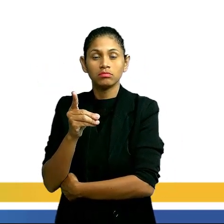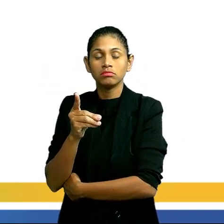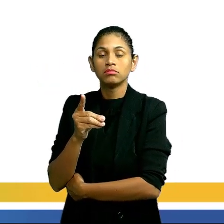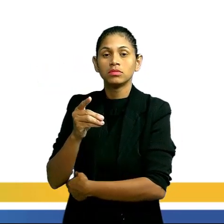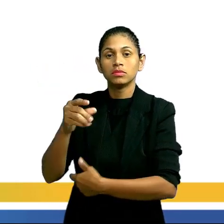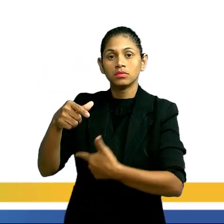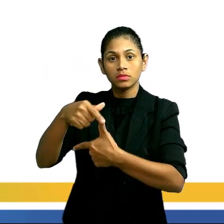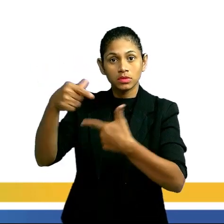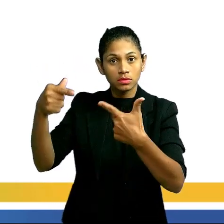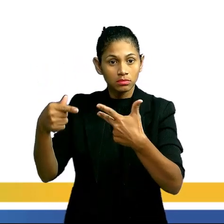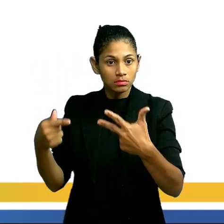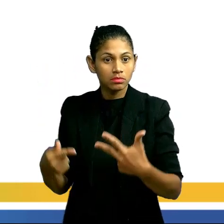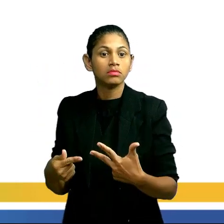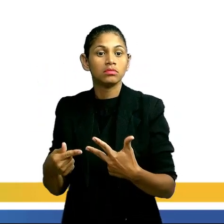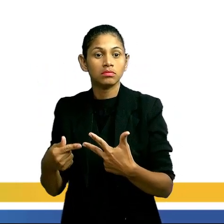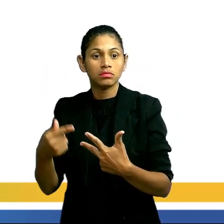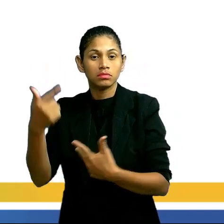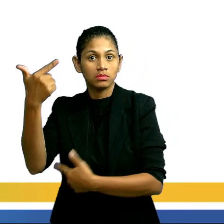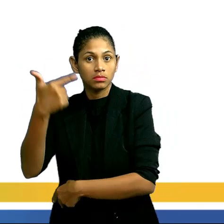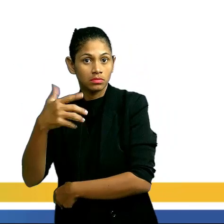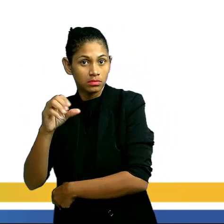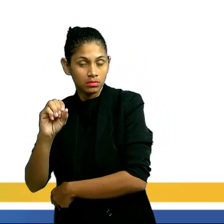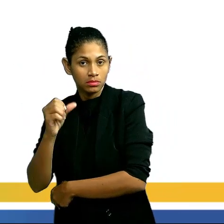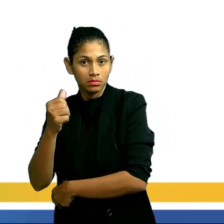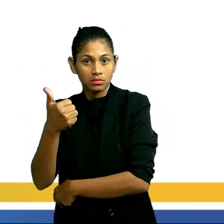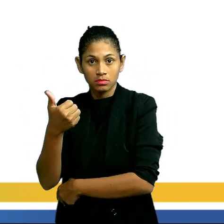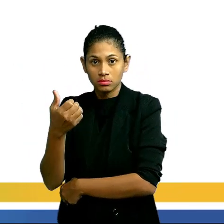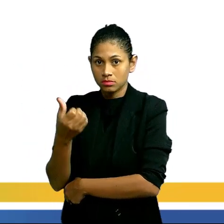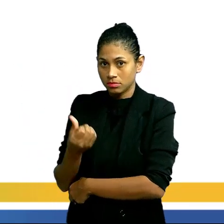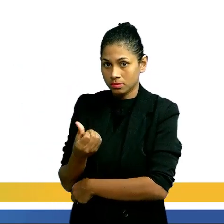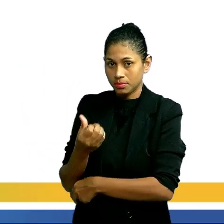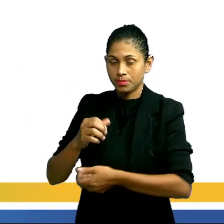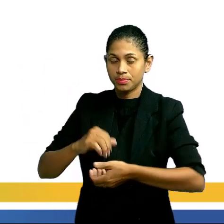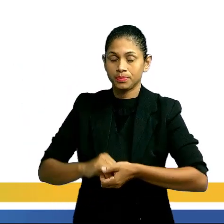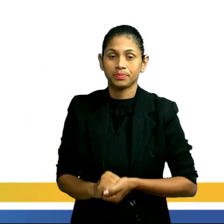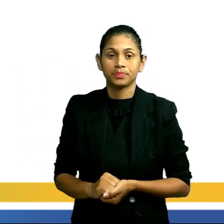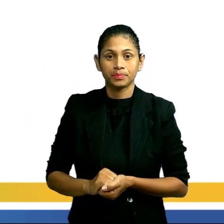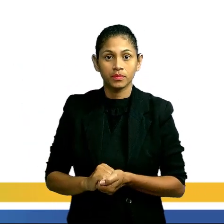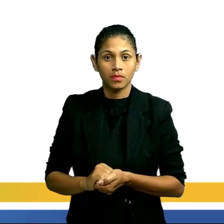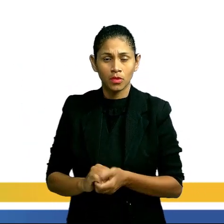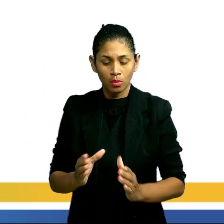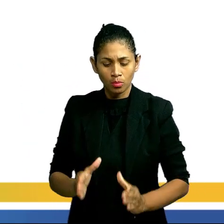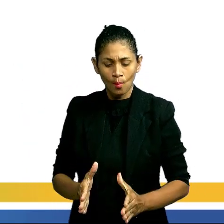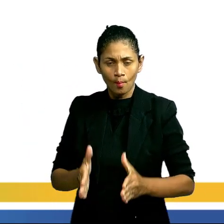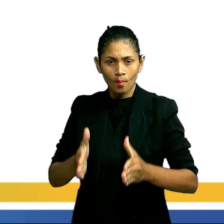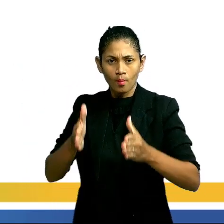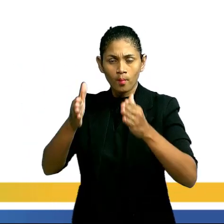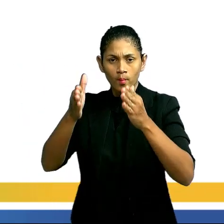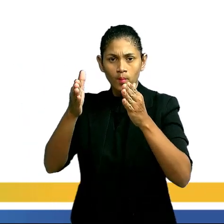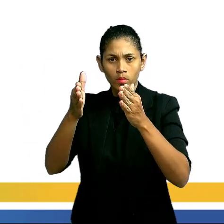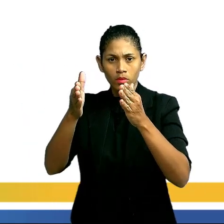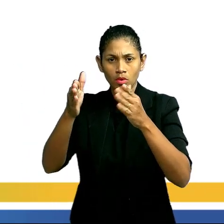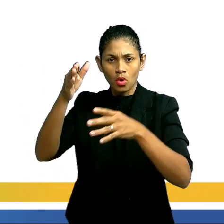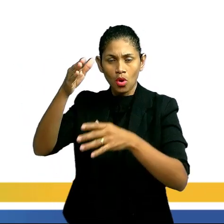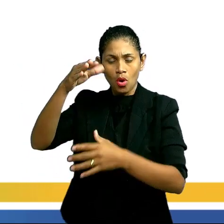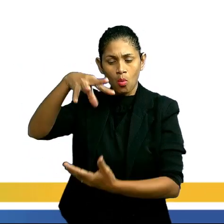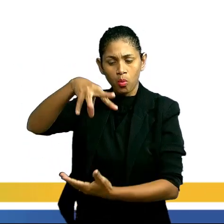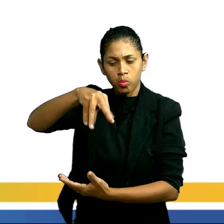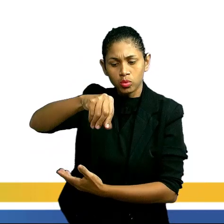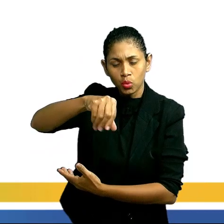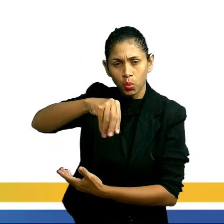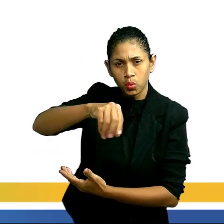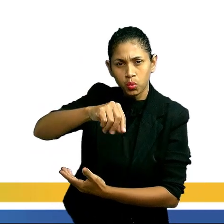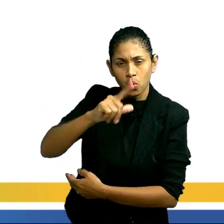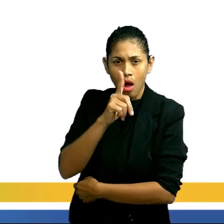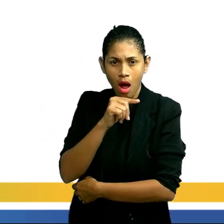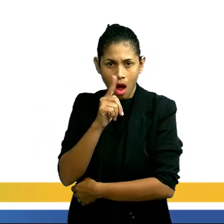Está também no Resolva Enem. Vamos lá. Um reservatório é abastecido com água por uma